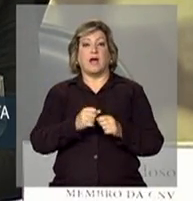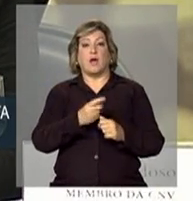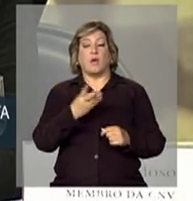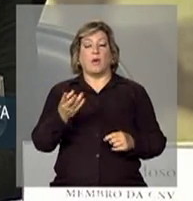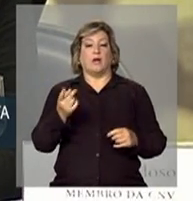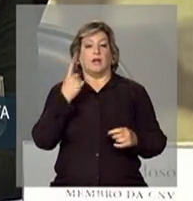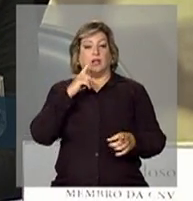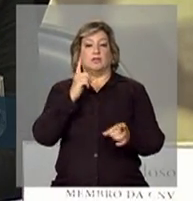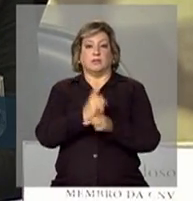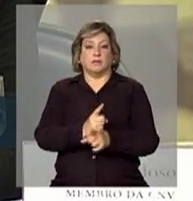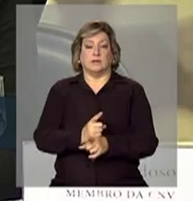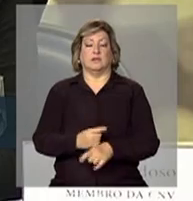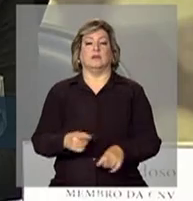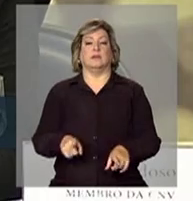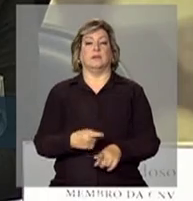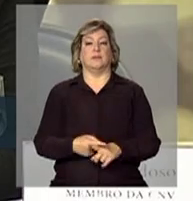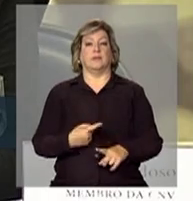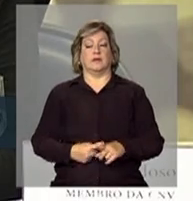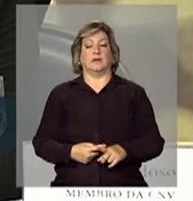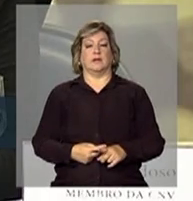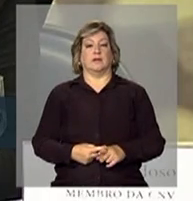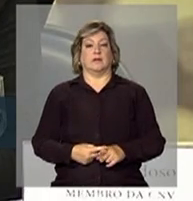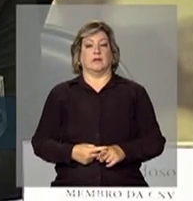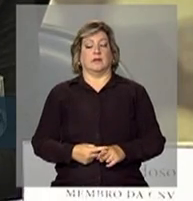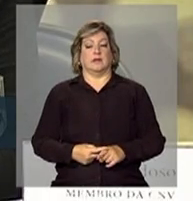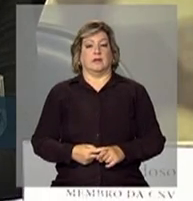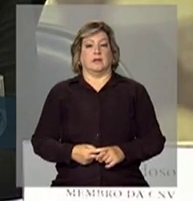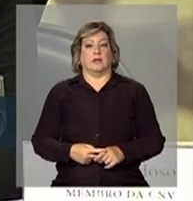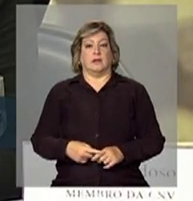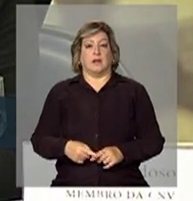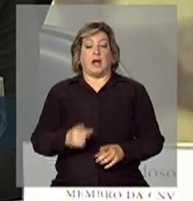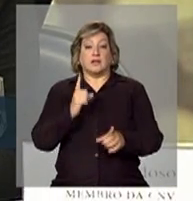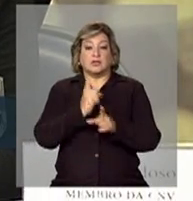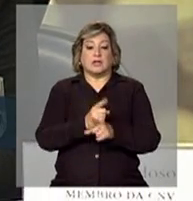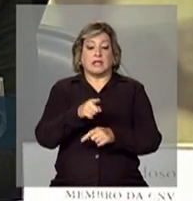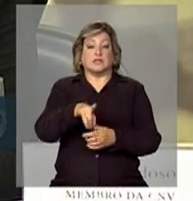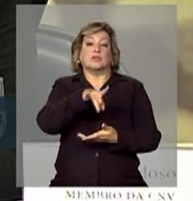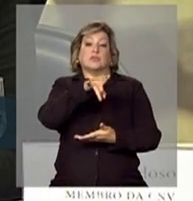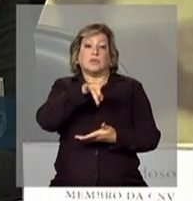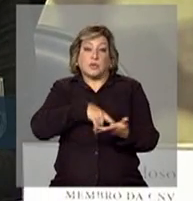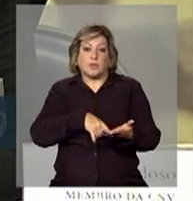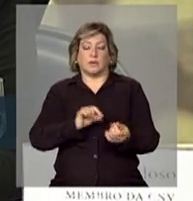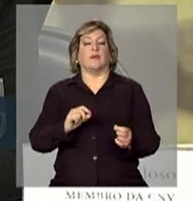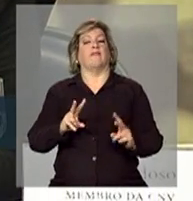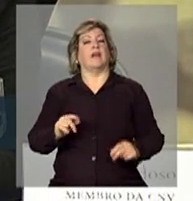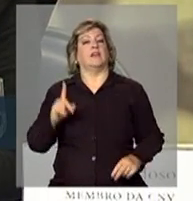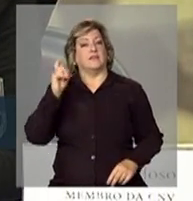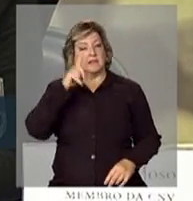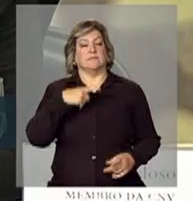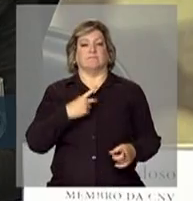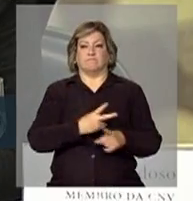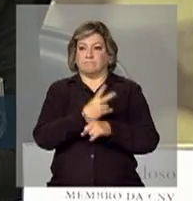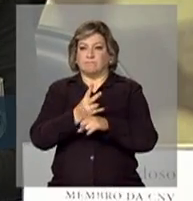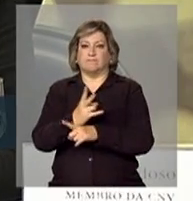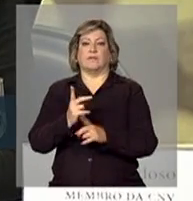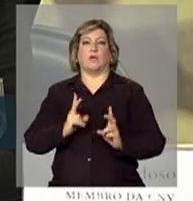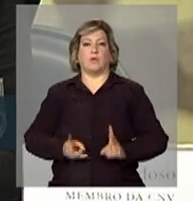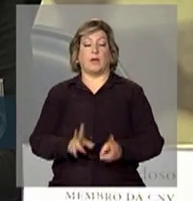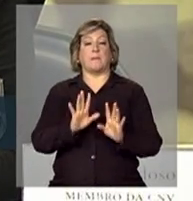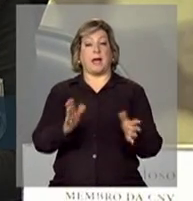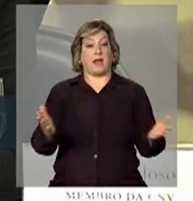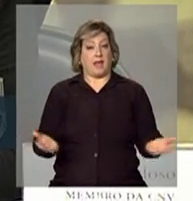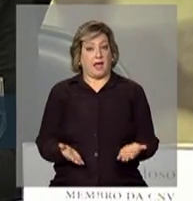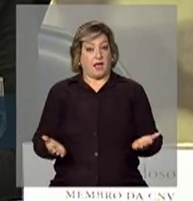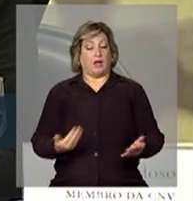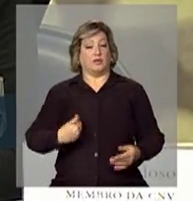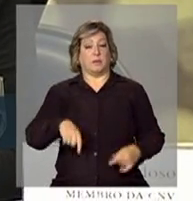Os confrontos aí para obter esses documentos, que vão continuar, né? Mas agora nós vamos